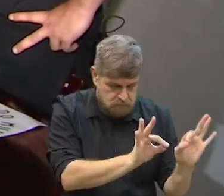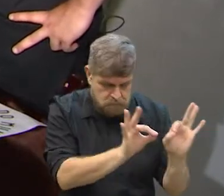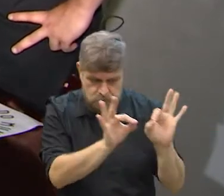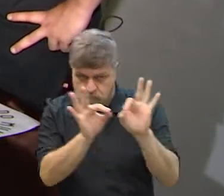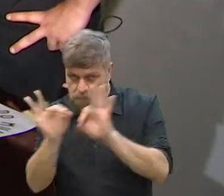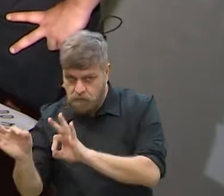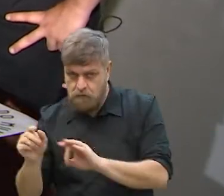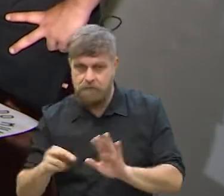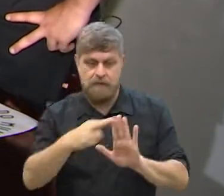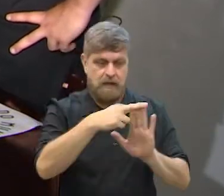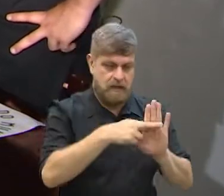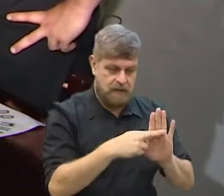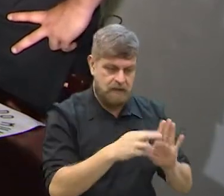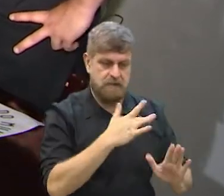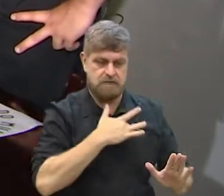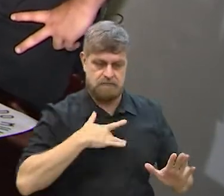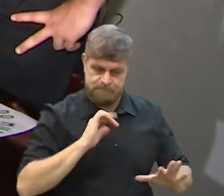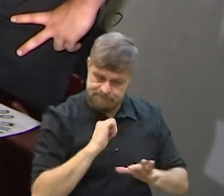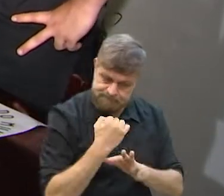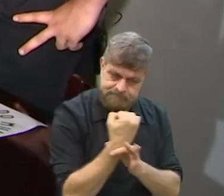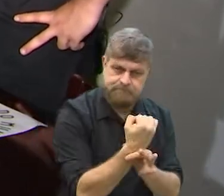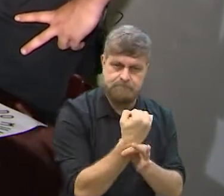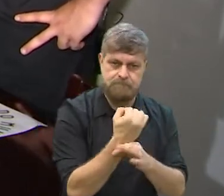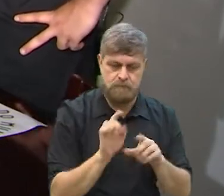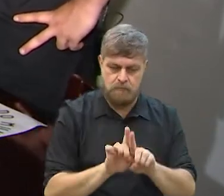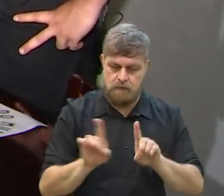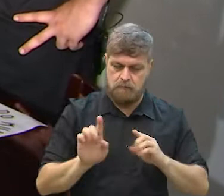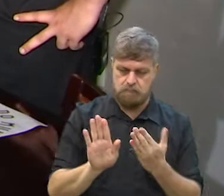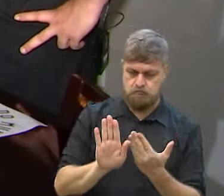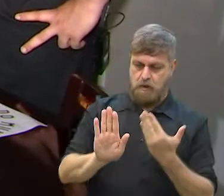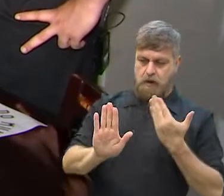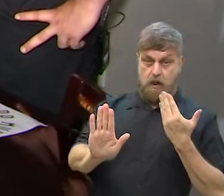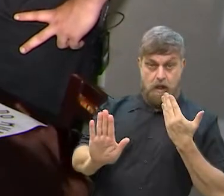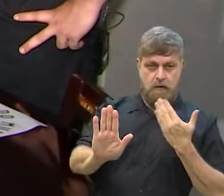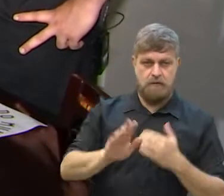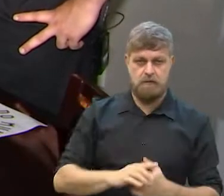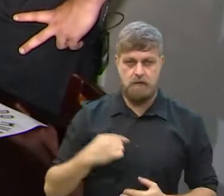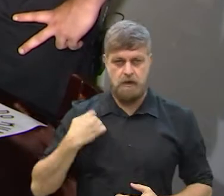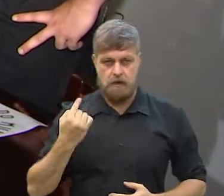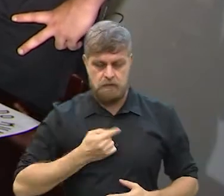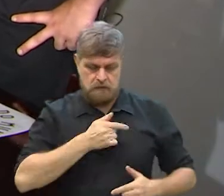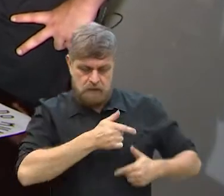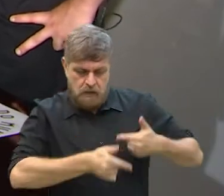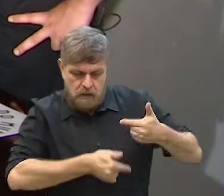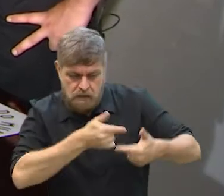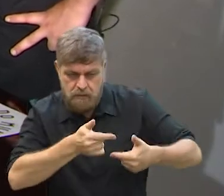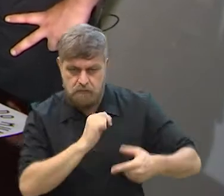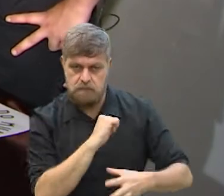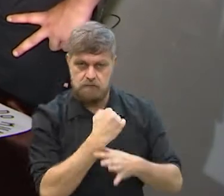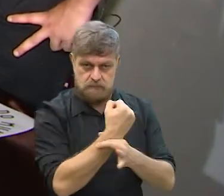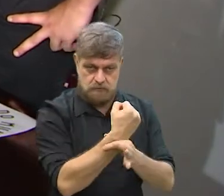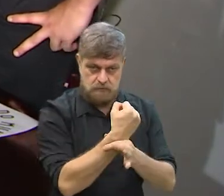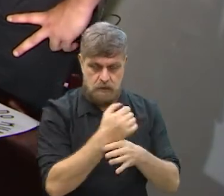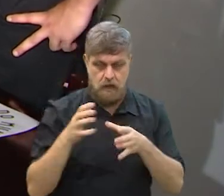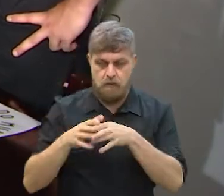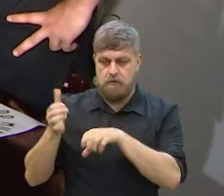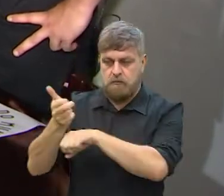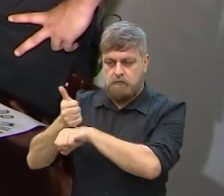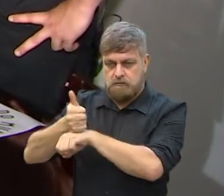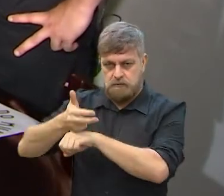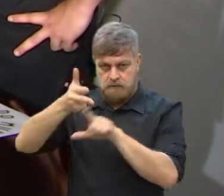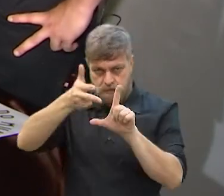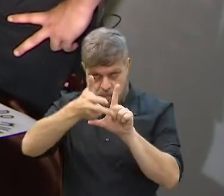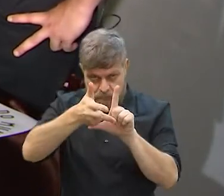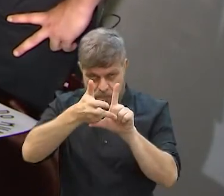de segurança, de higienização, de distanciamento, então nós trabalhamos de uma forma segura com a nossa equipe e a equipe